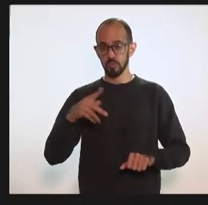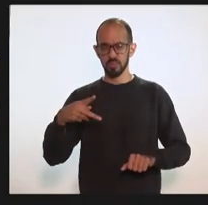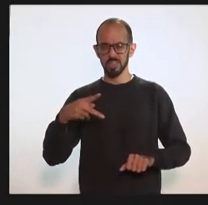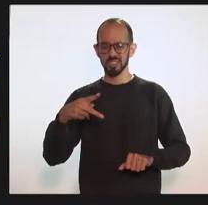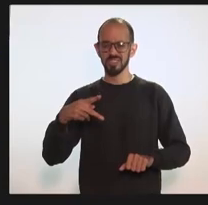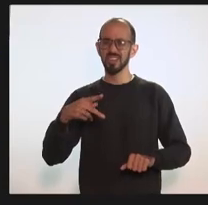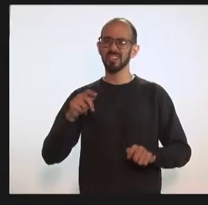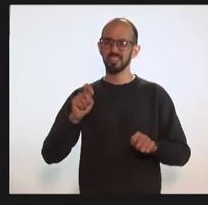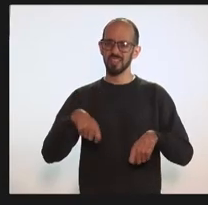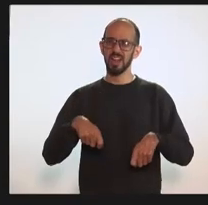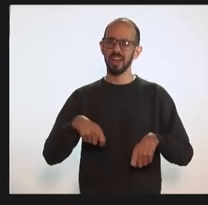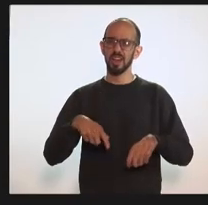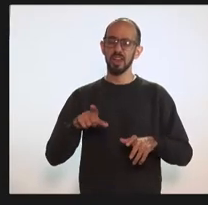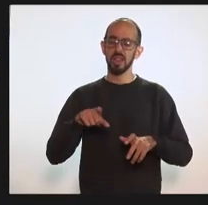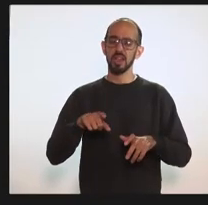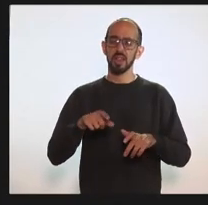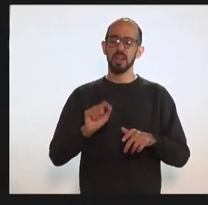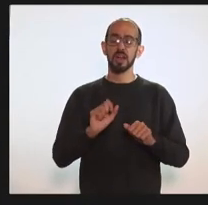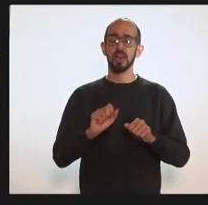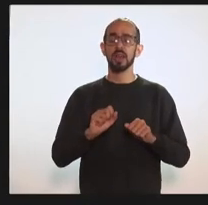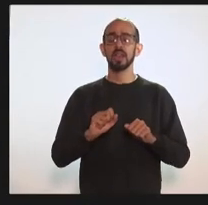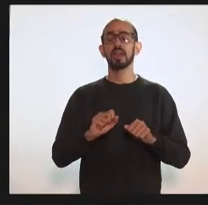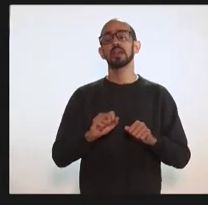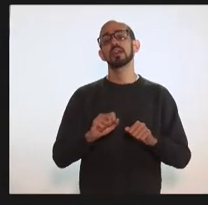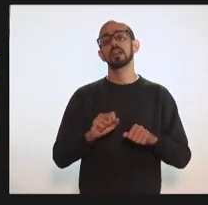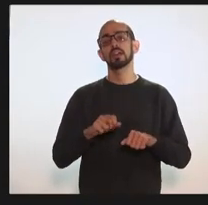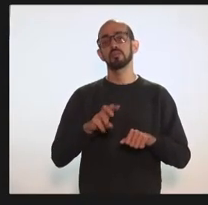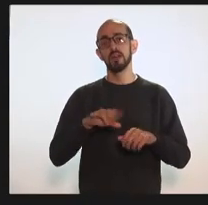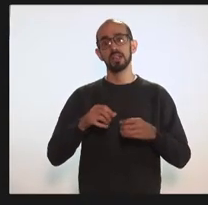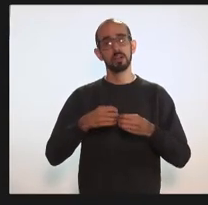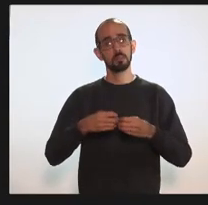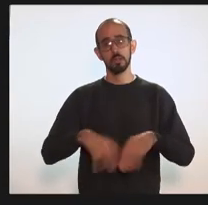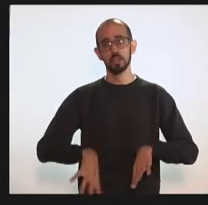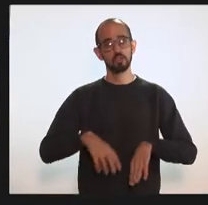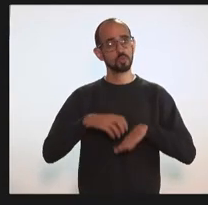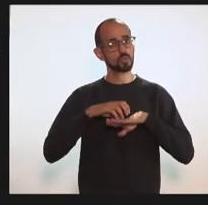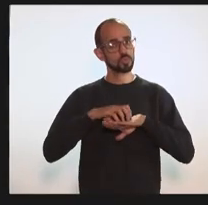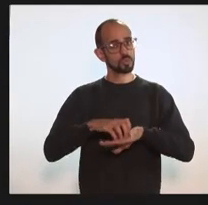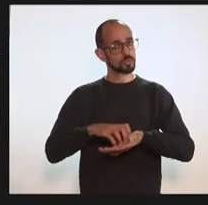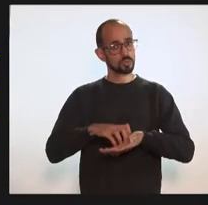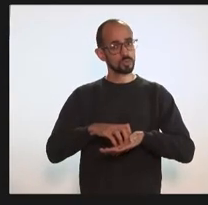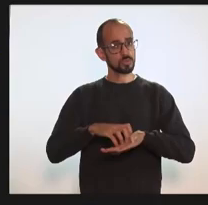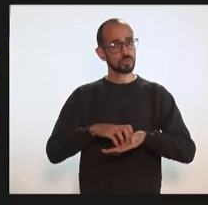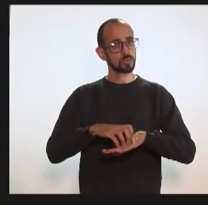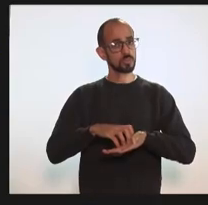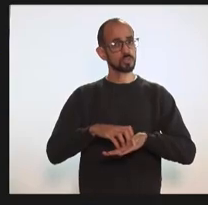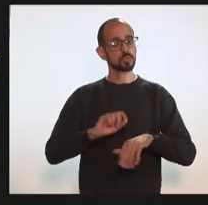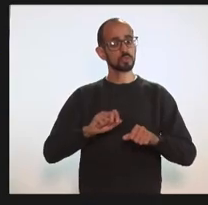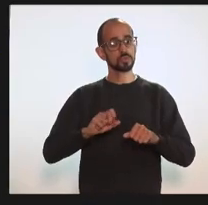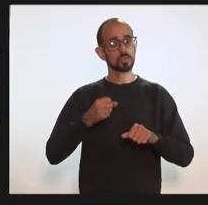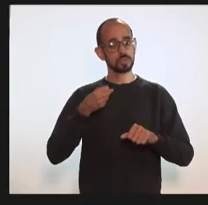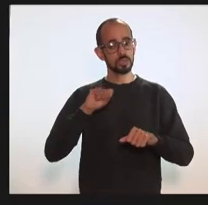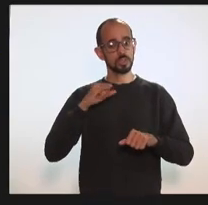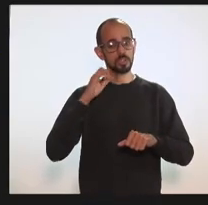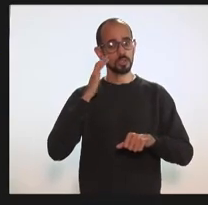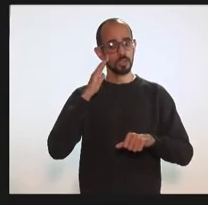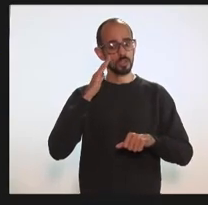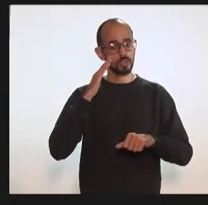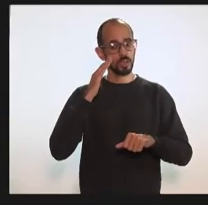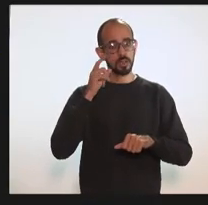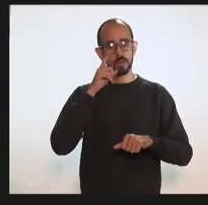avanço por parte da Assembleia Legislativa que corre risco de ter ceifado por uma interpretação ao meu ver